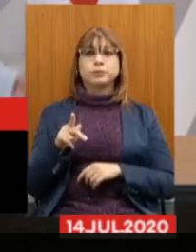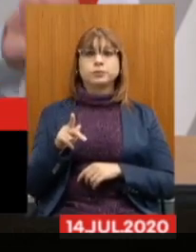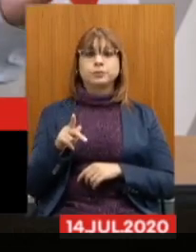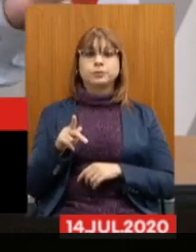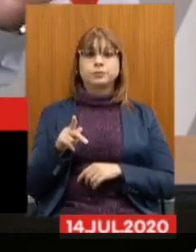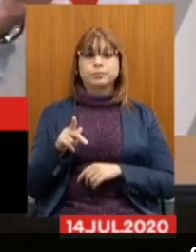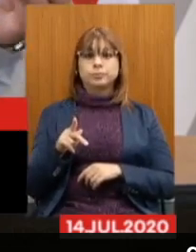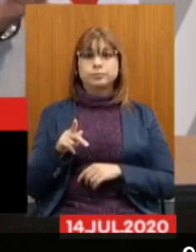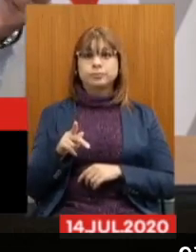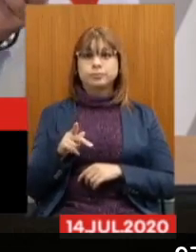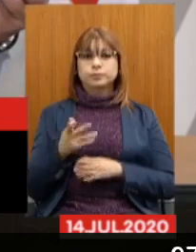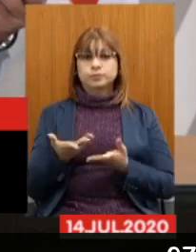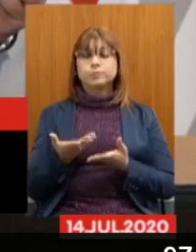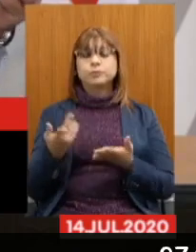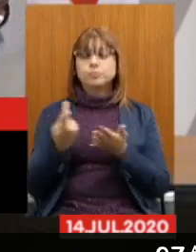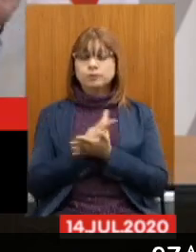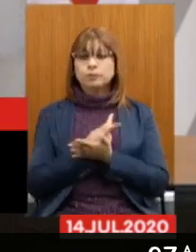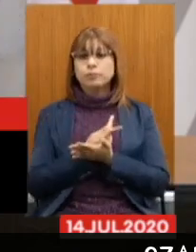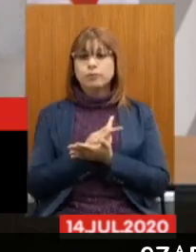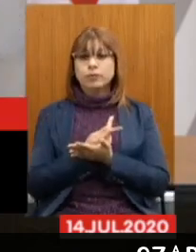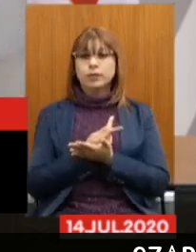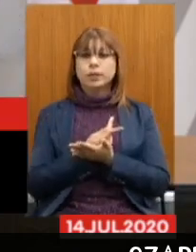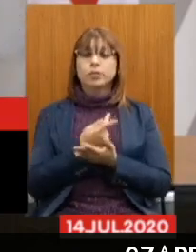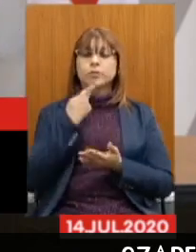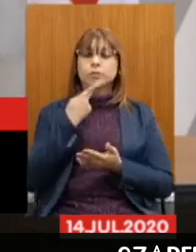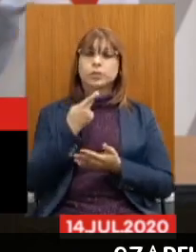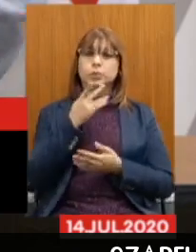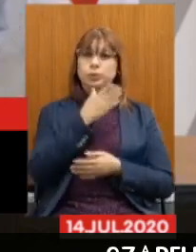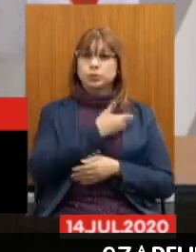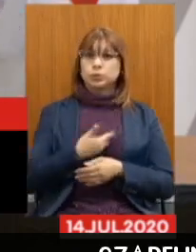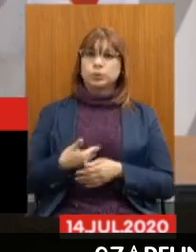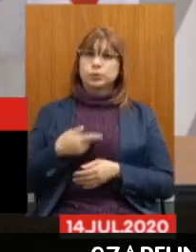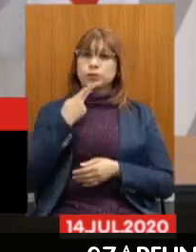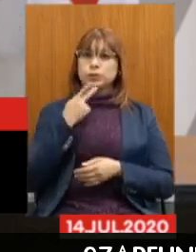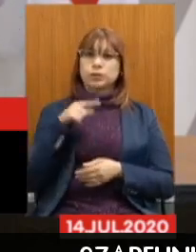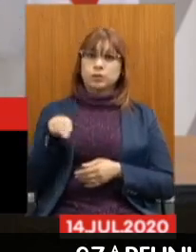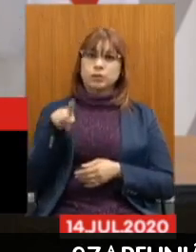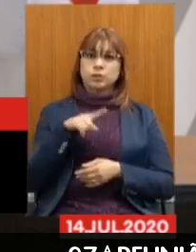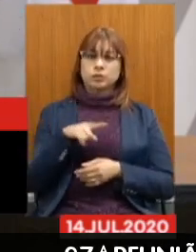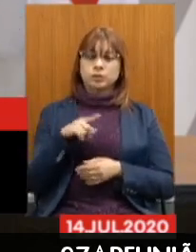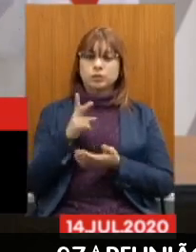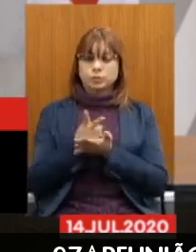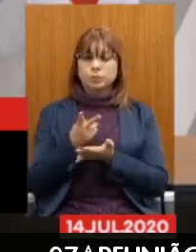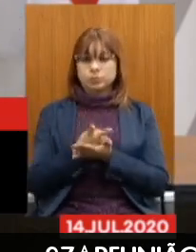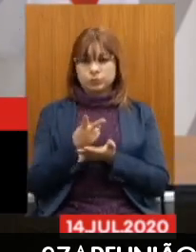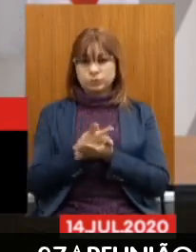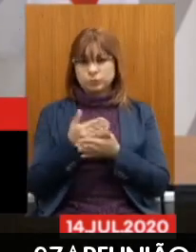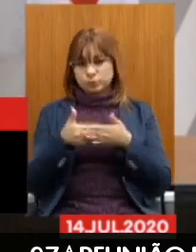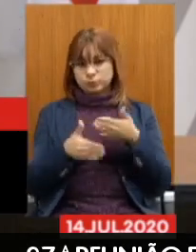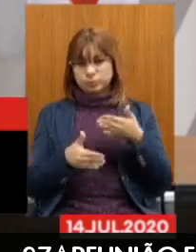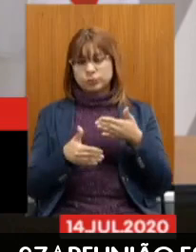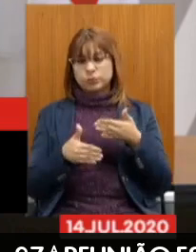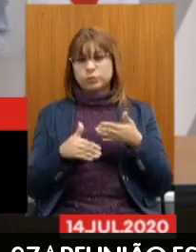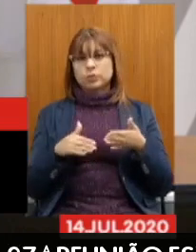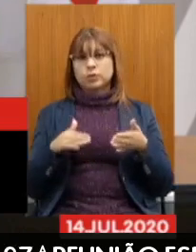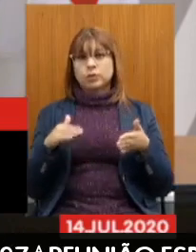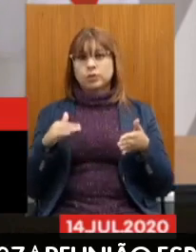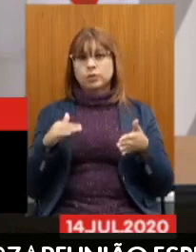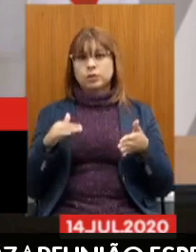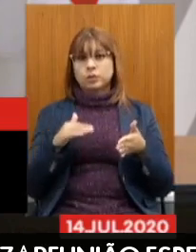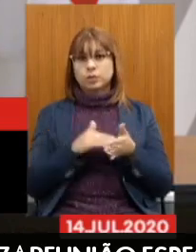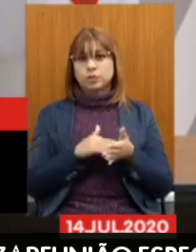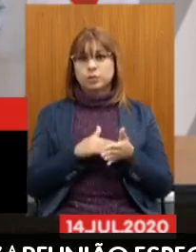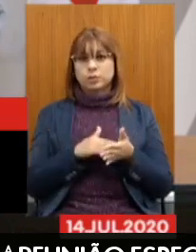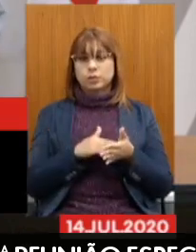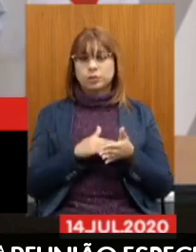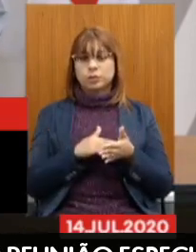uma pegadinha do governo, porque ele diz que está mantendo a isenção até o regime geral, o limite do regime geral da